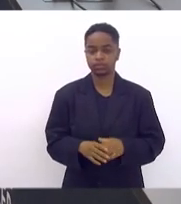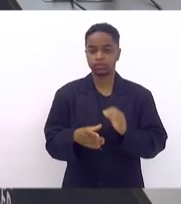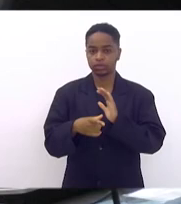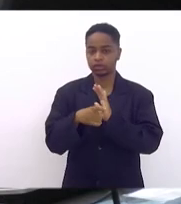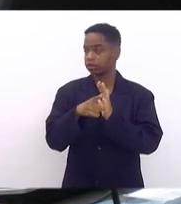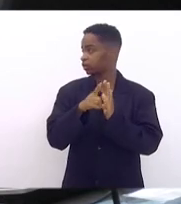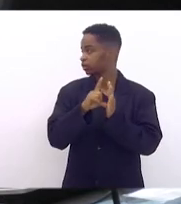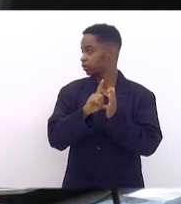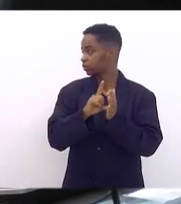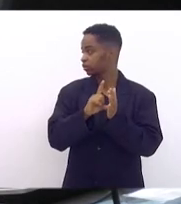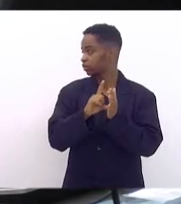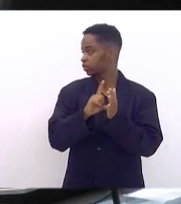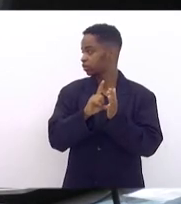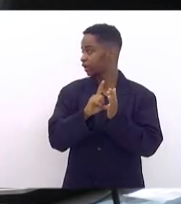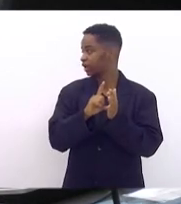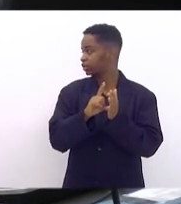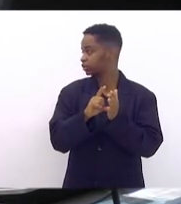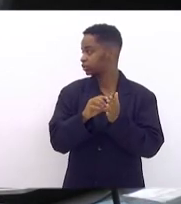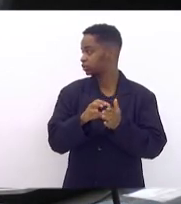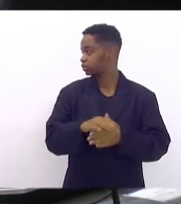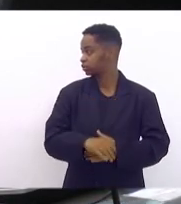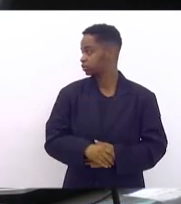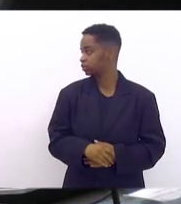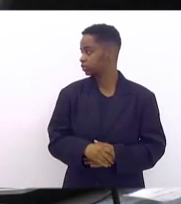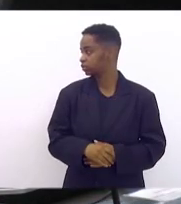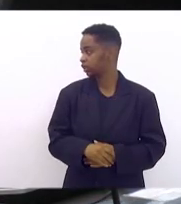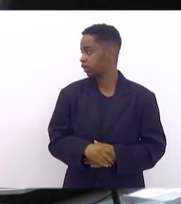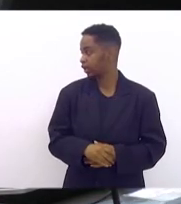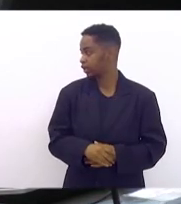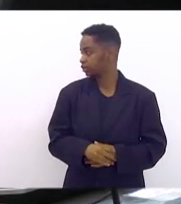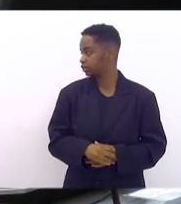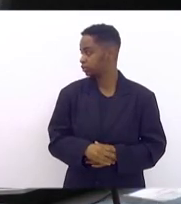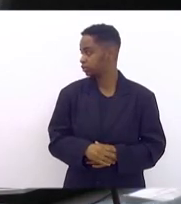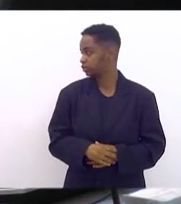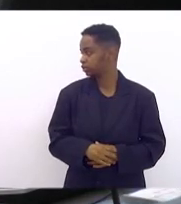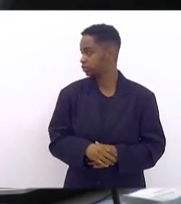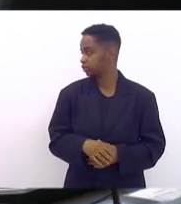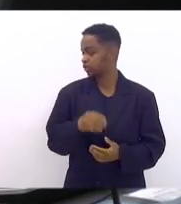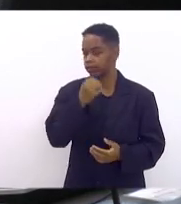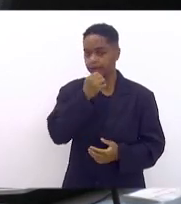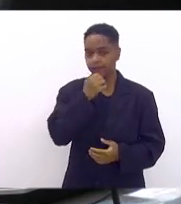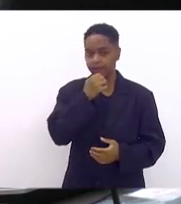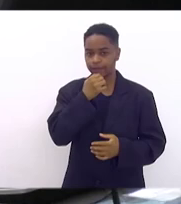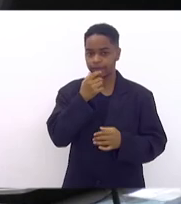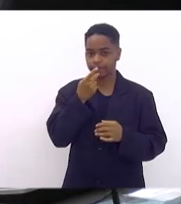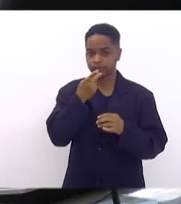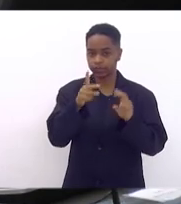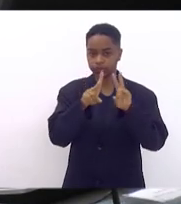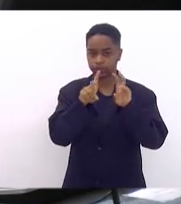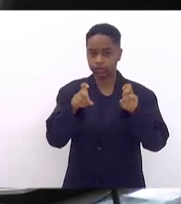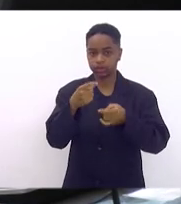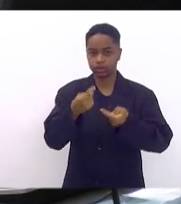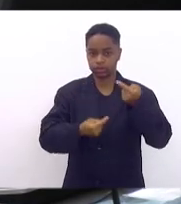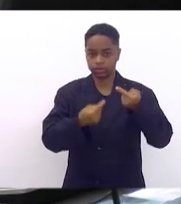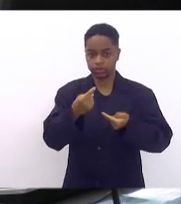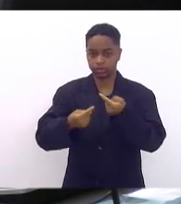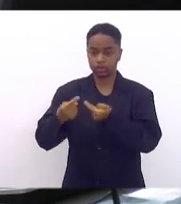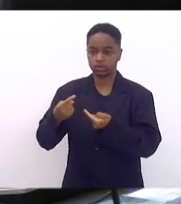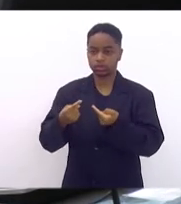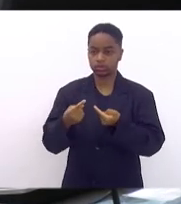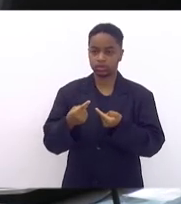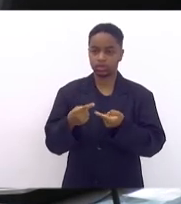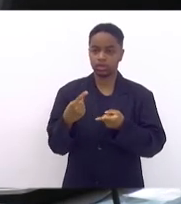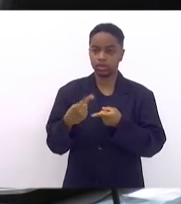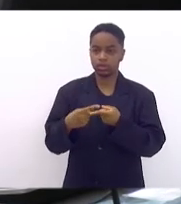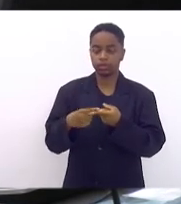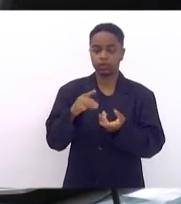aqui algumas observações no sentido de direcionar o tema que nós estamos discutindo aqui. Na verdade, as senhoras que